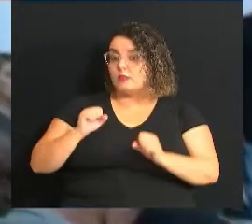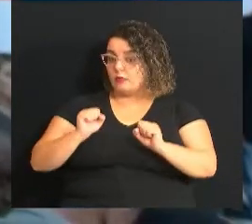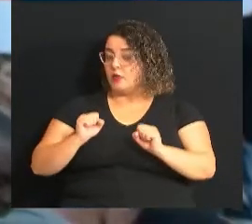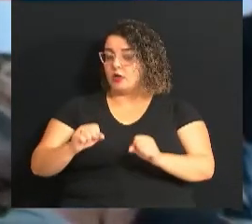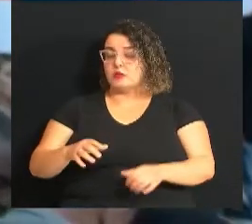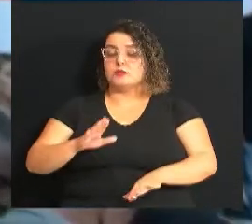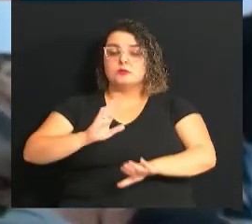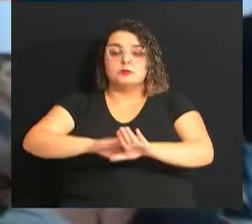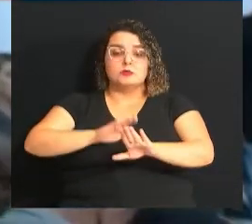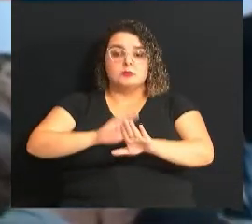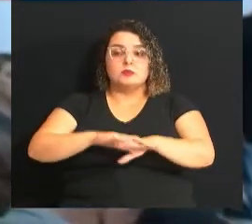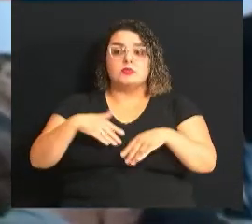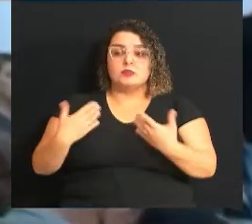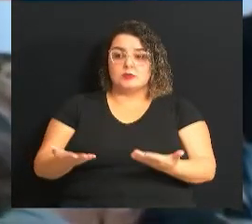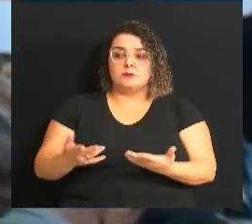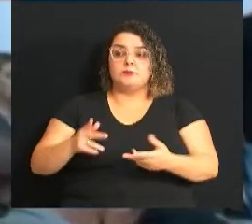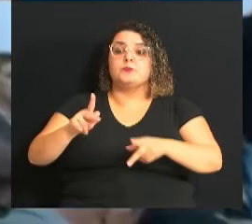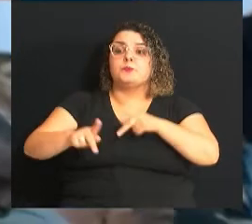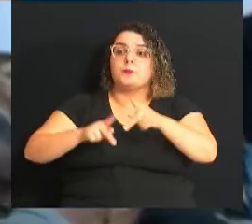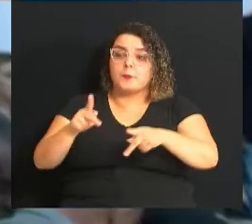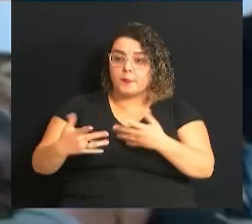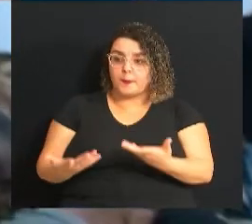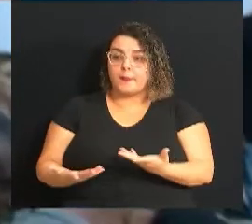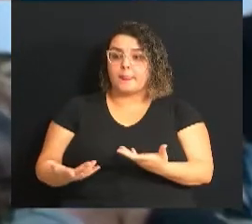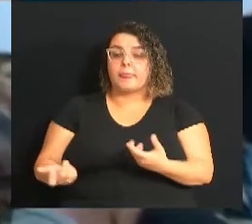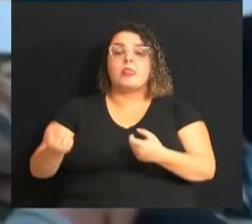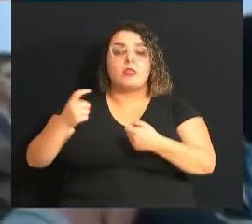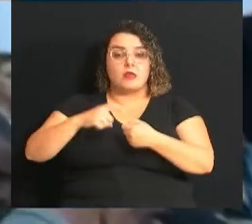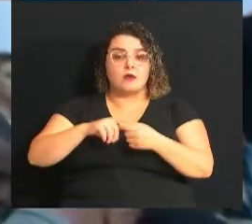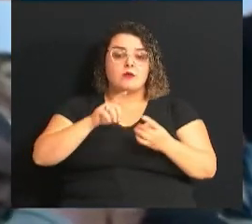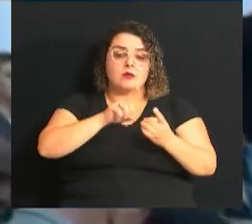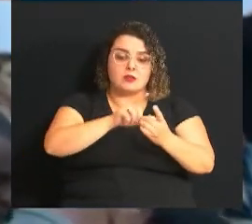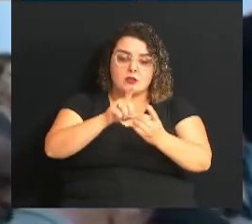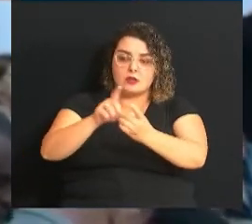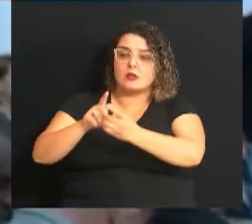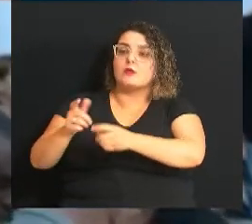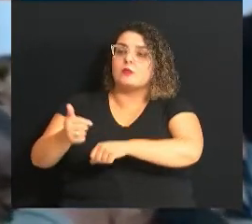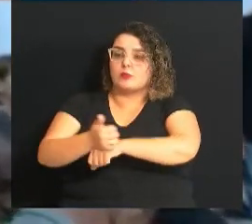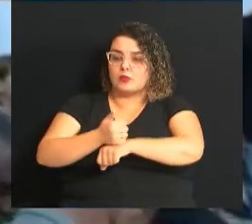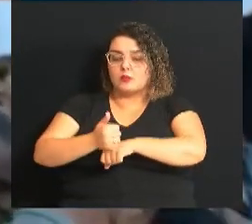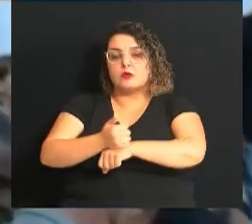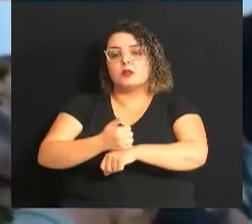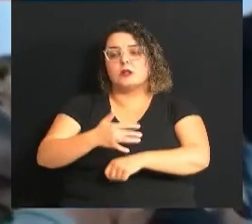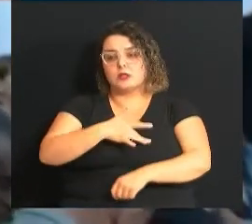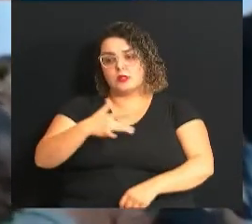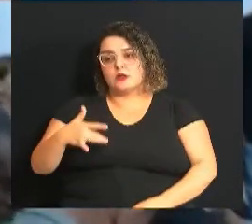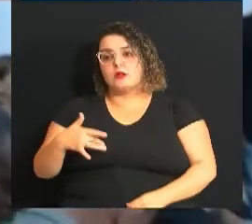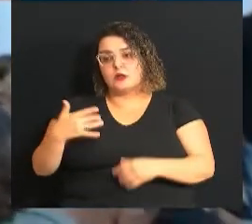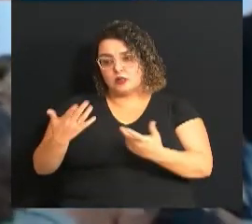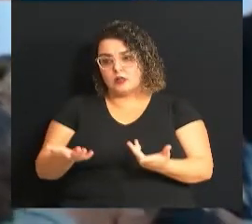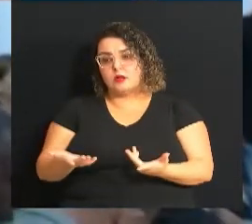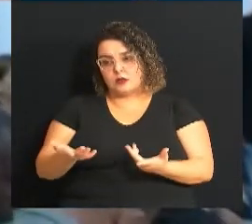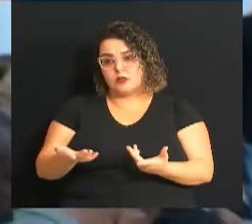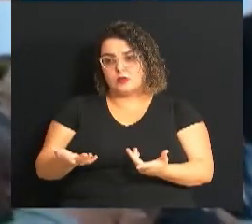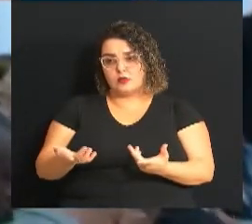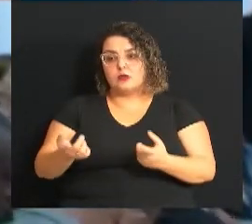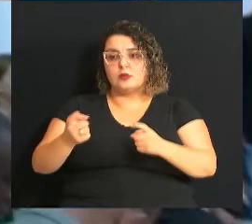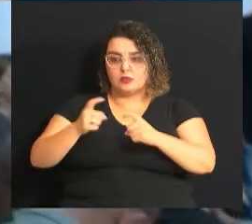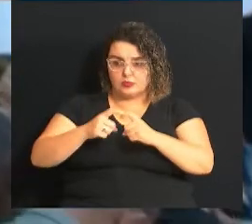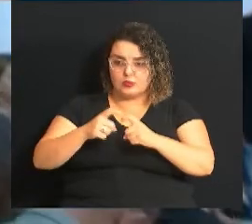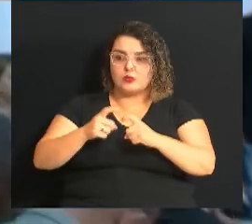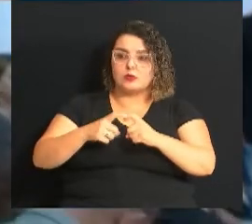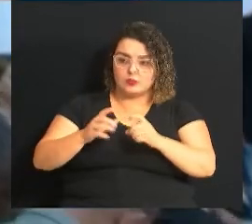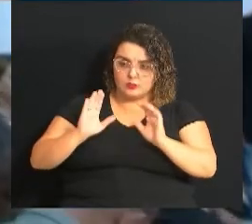medida e fazer a população voltar a ser atendida por profissionais da saúde, no caso, os médicos,